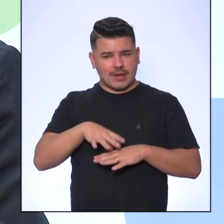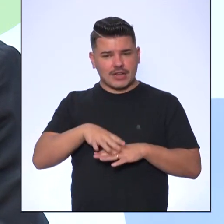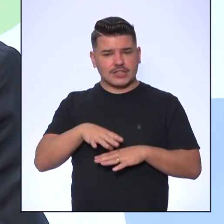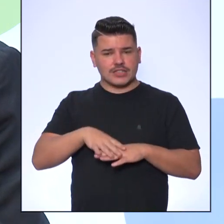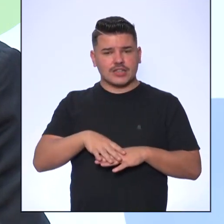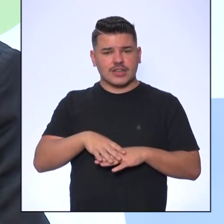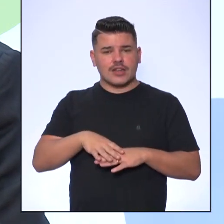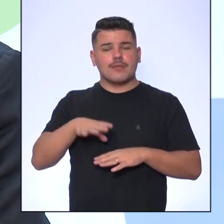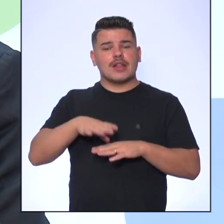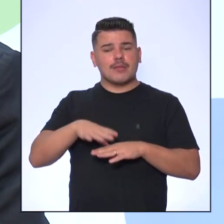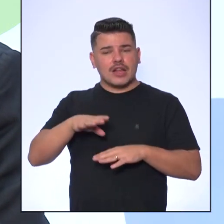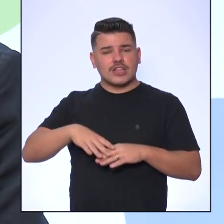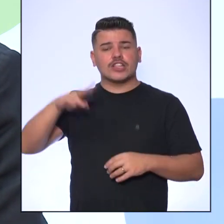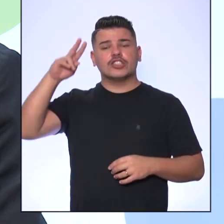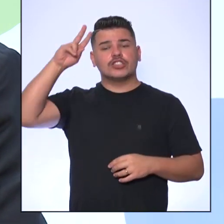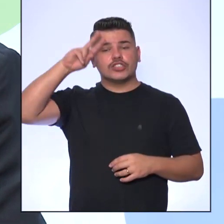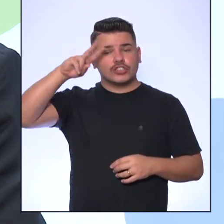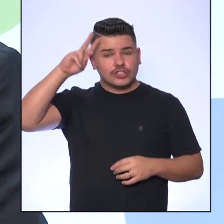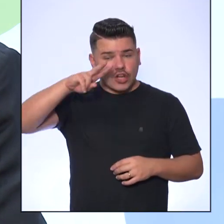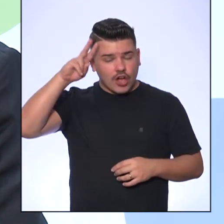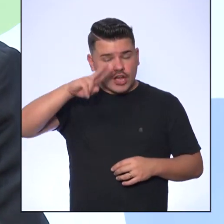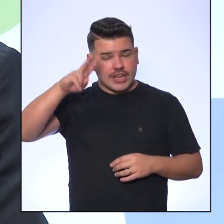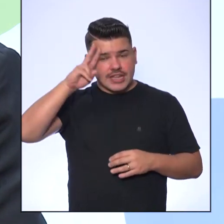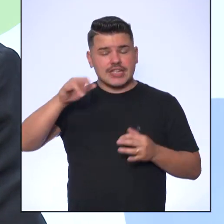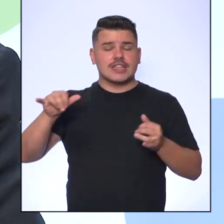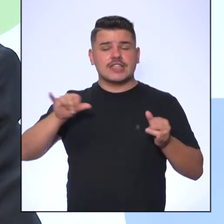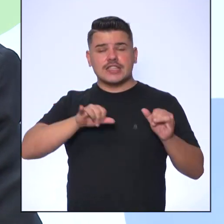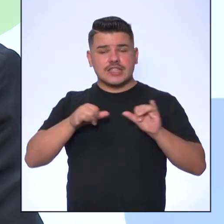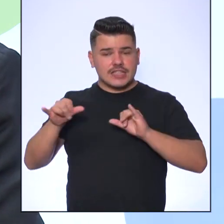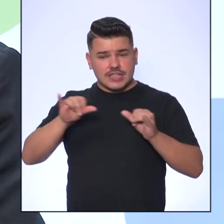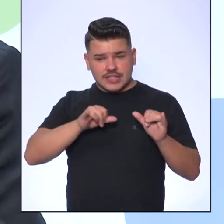Bruna. História, química e...